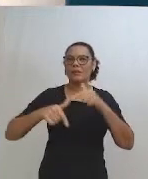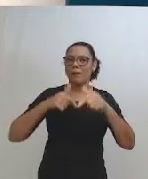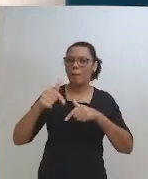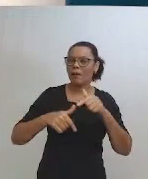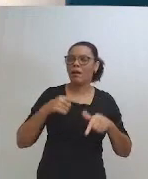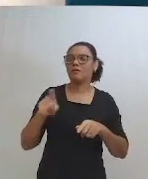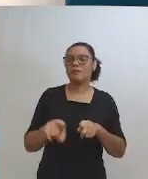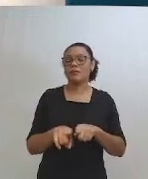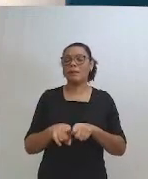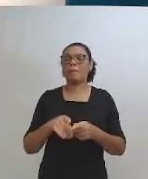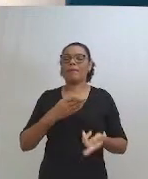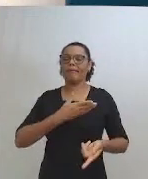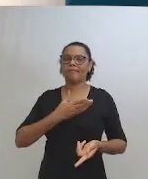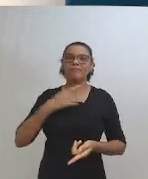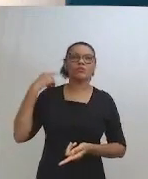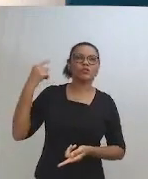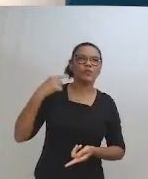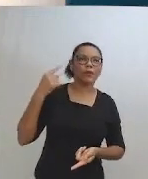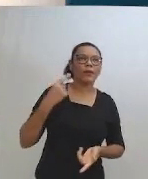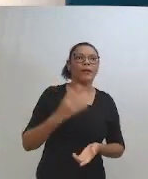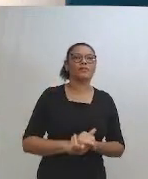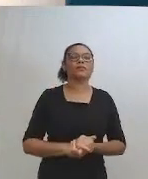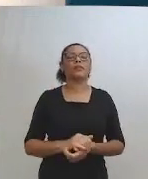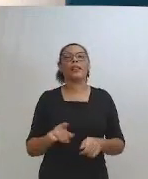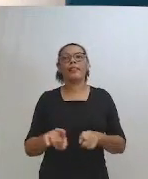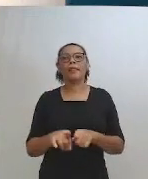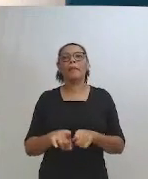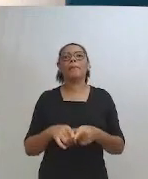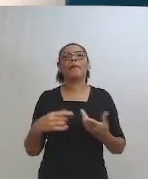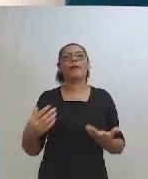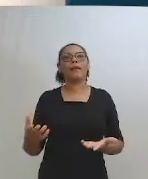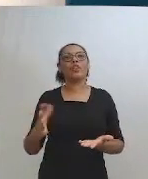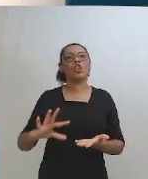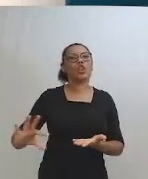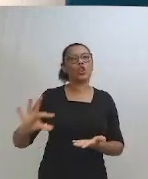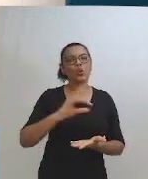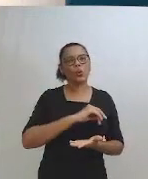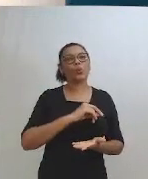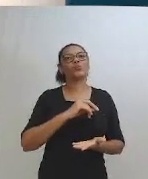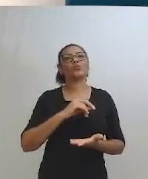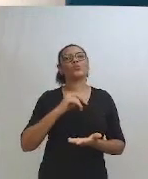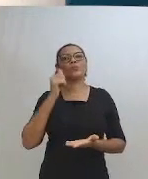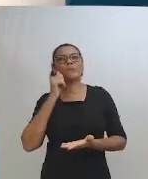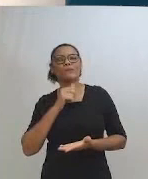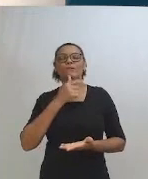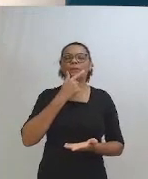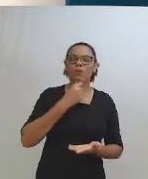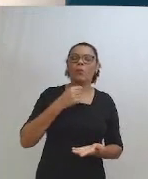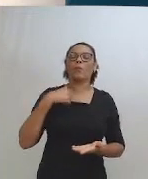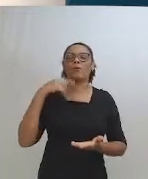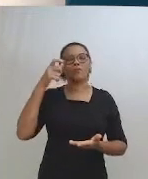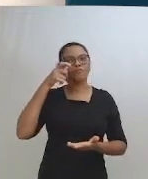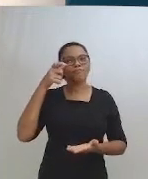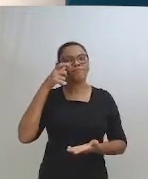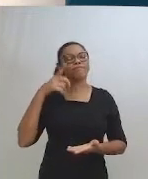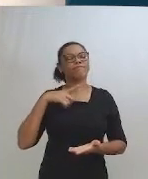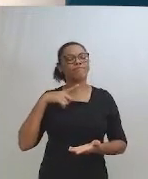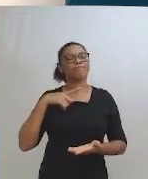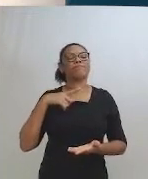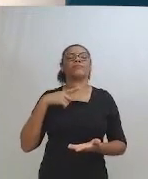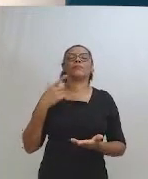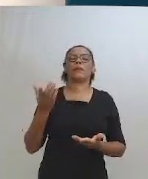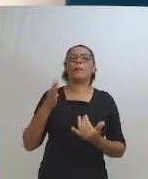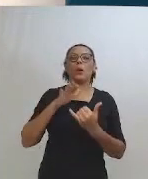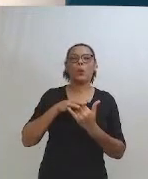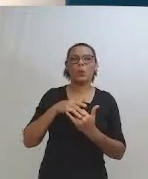advogados, senhoras e senhores que nos assistem pelo YouTube. Queria dizer, excelência, inicialmente, que é sempre